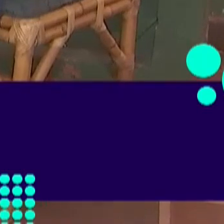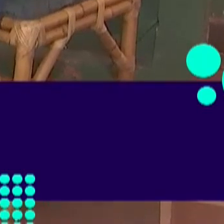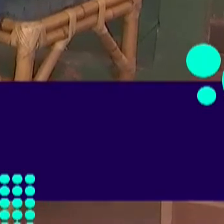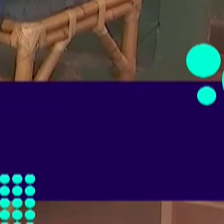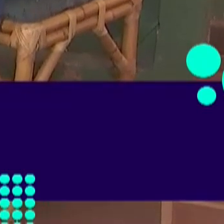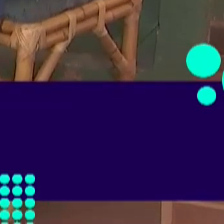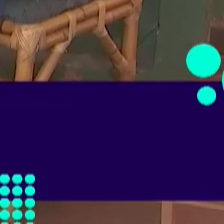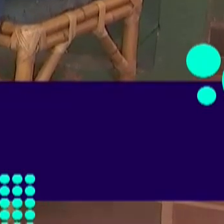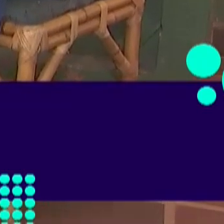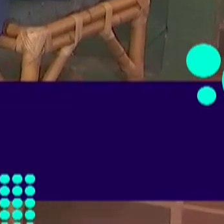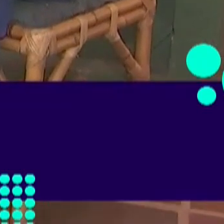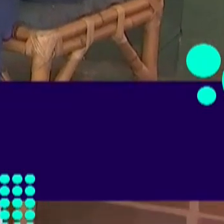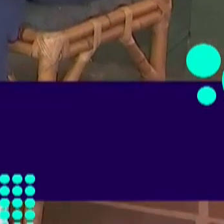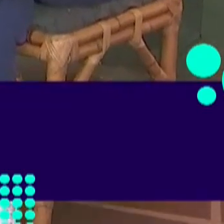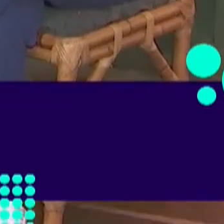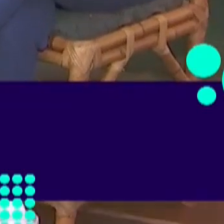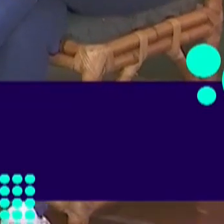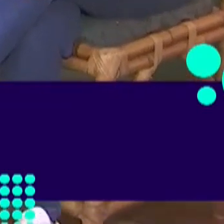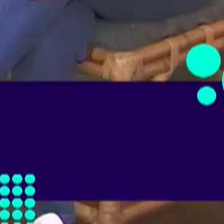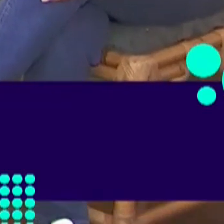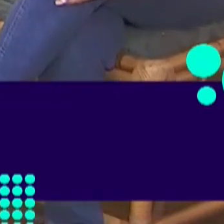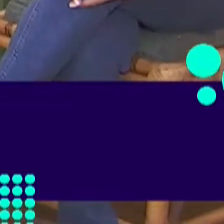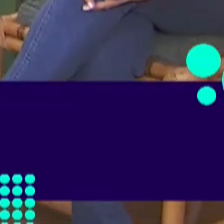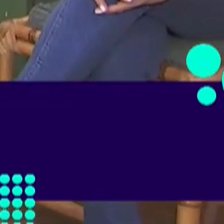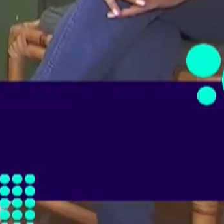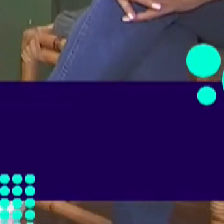olhar, vim dos